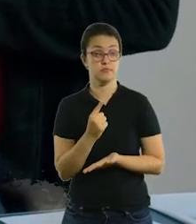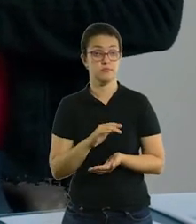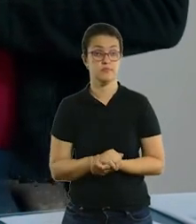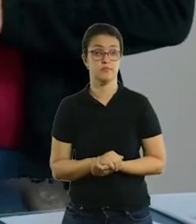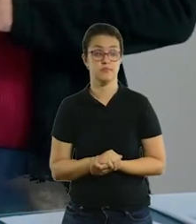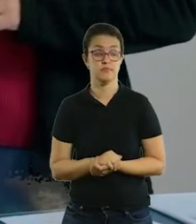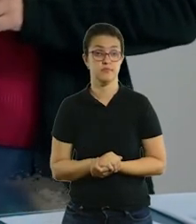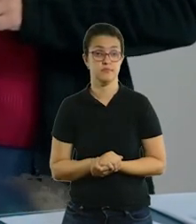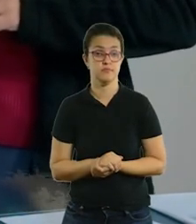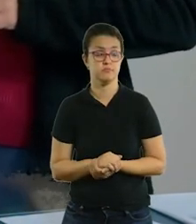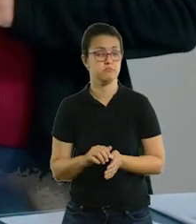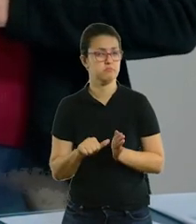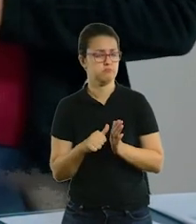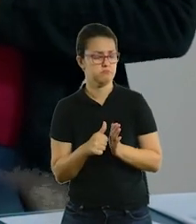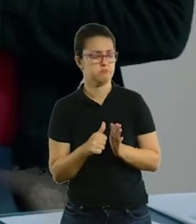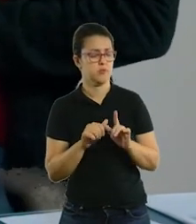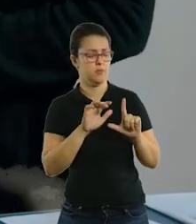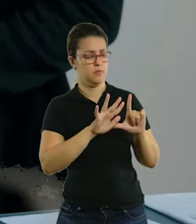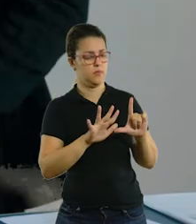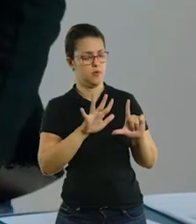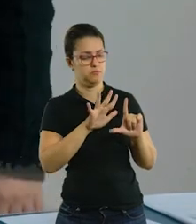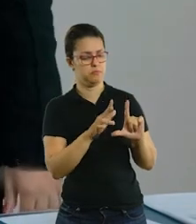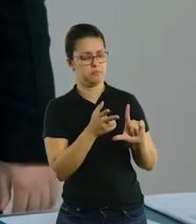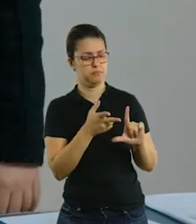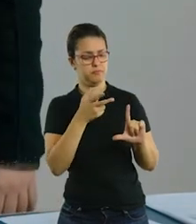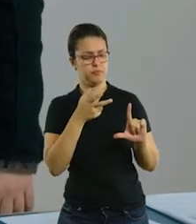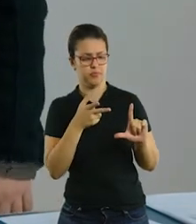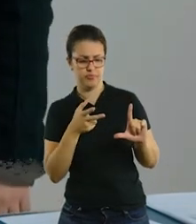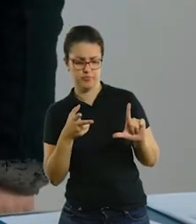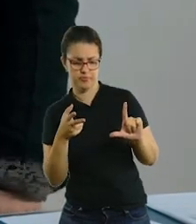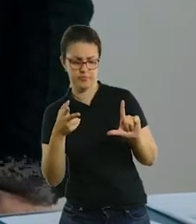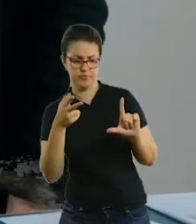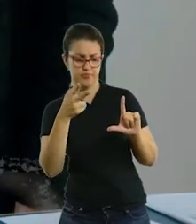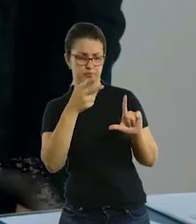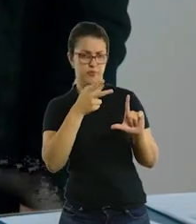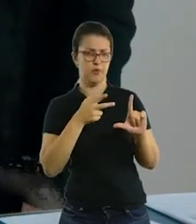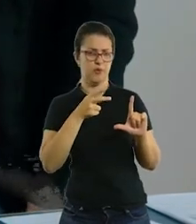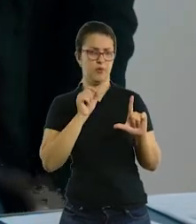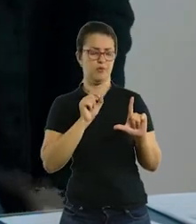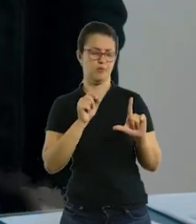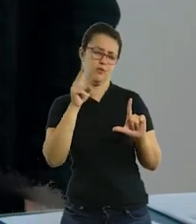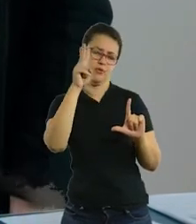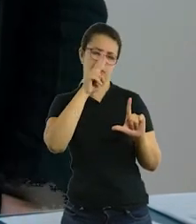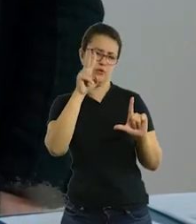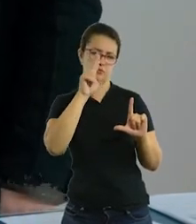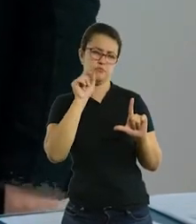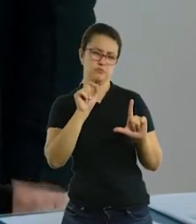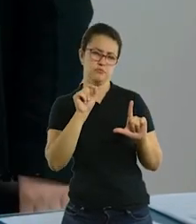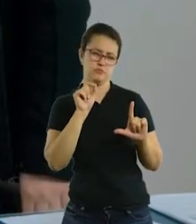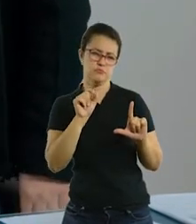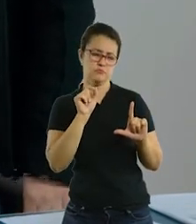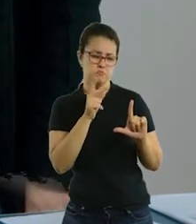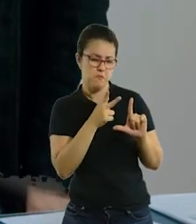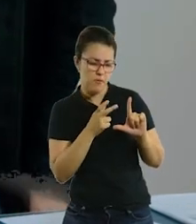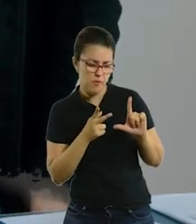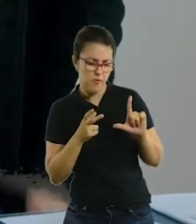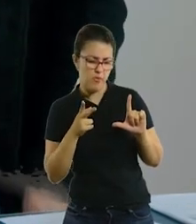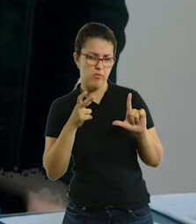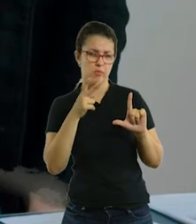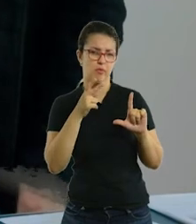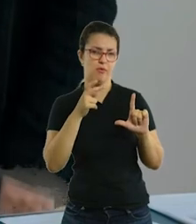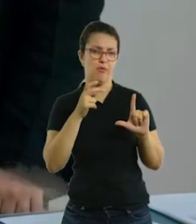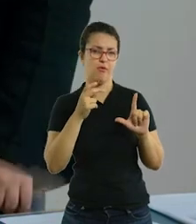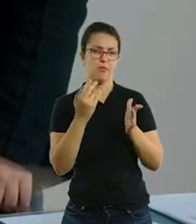Atividade 1. Primeiro, vocês vão observar a imagem, tá? Observa bem a imagem, o que que isso te lembra, o que